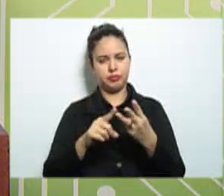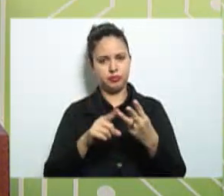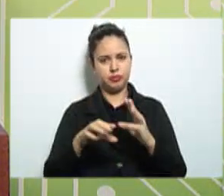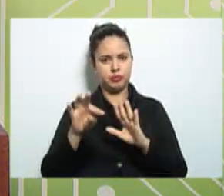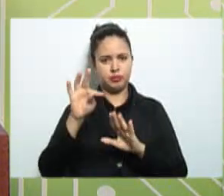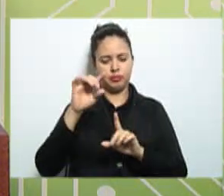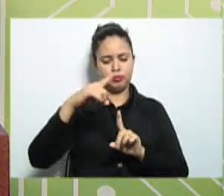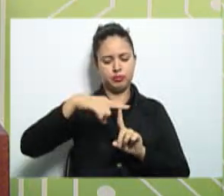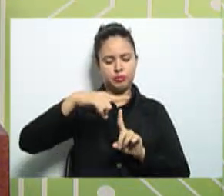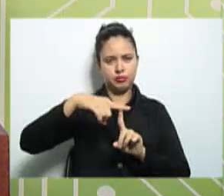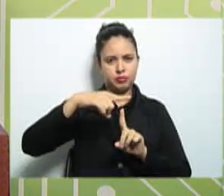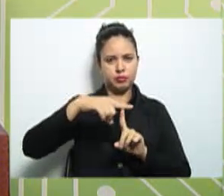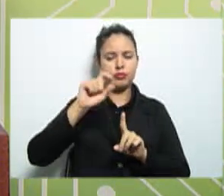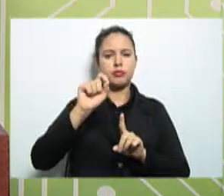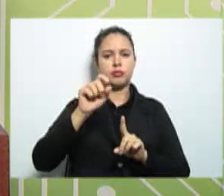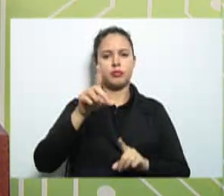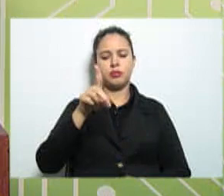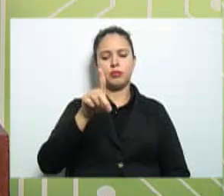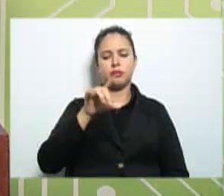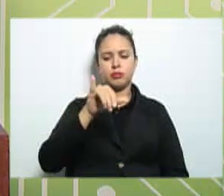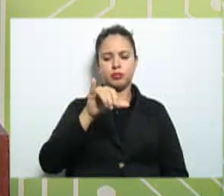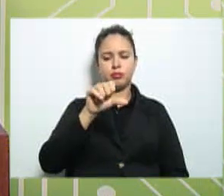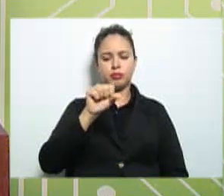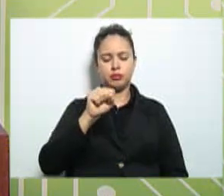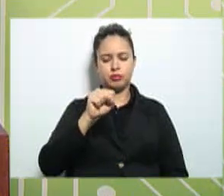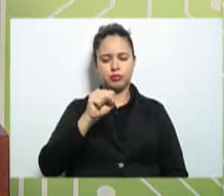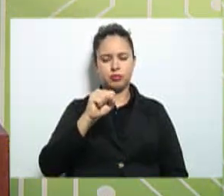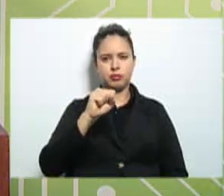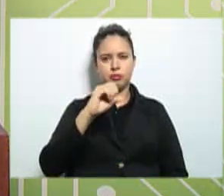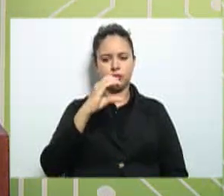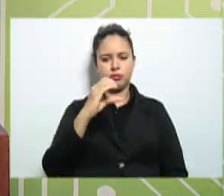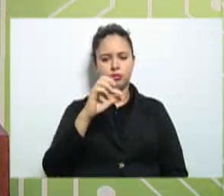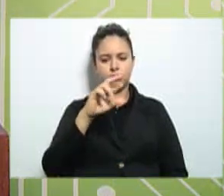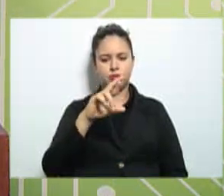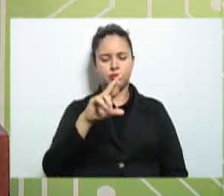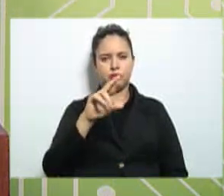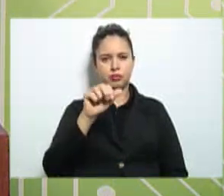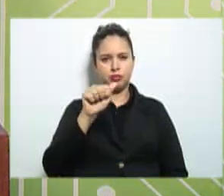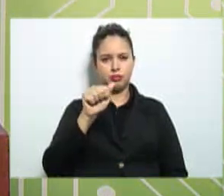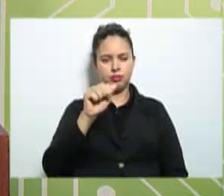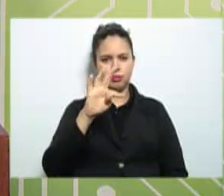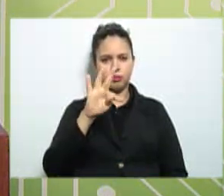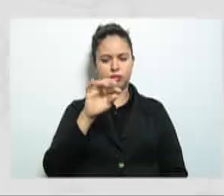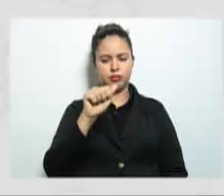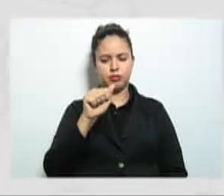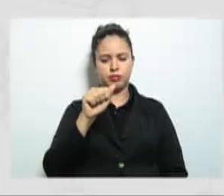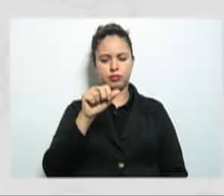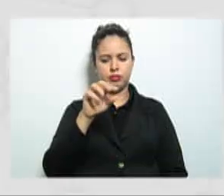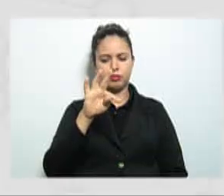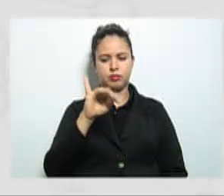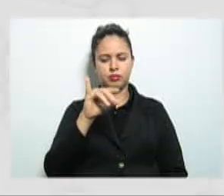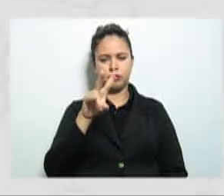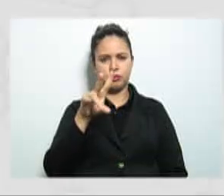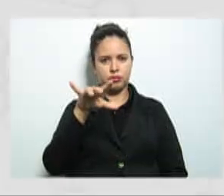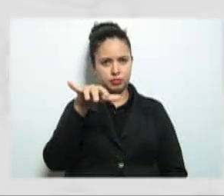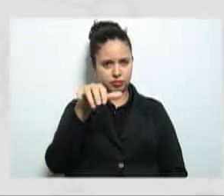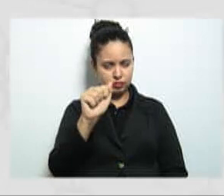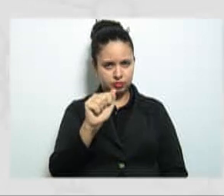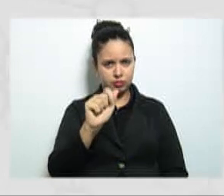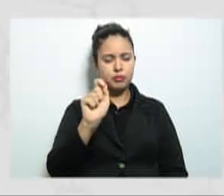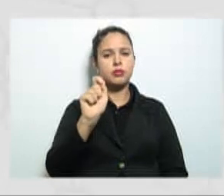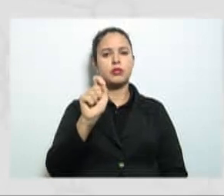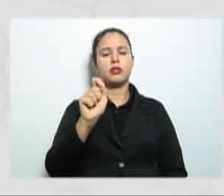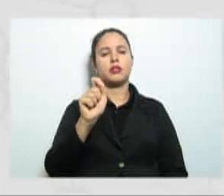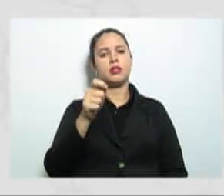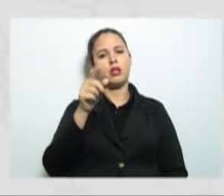tipologia dissertativa, que é aquela tipologia que vai trabalhar com as ideias, né? Então, a dissertação é uma forma